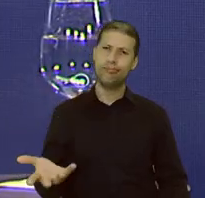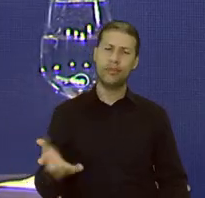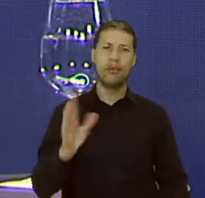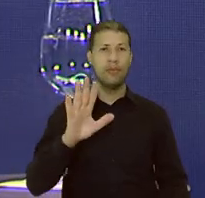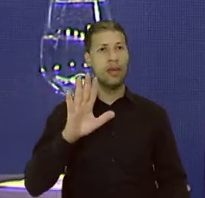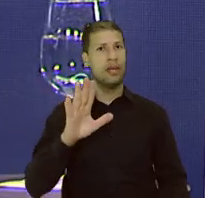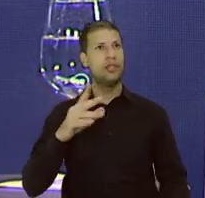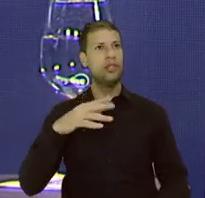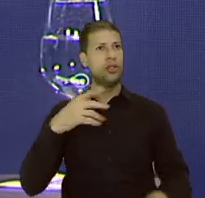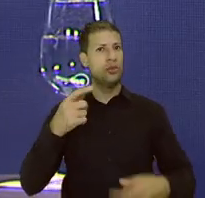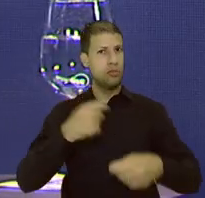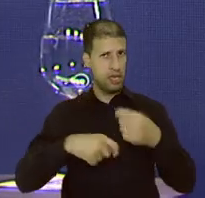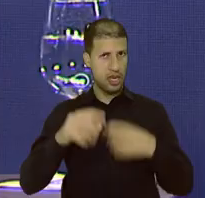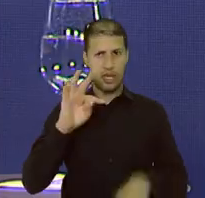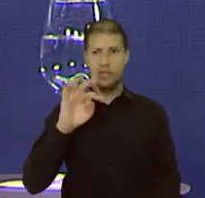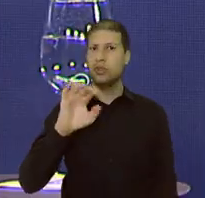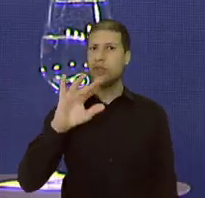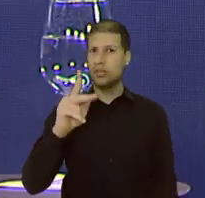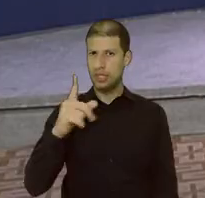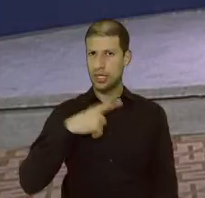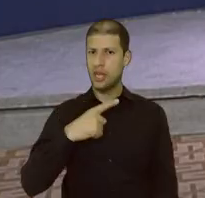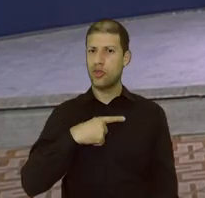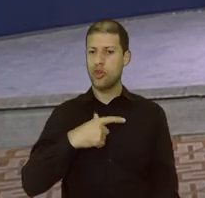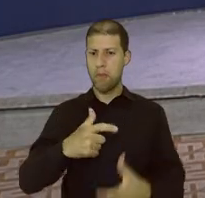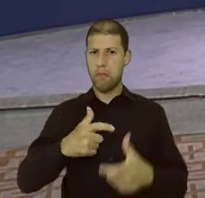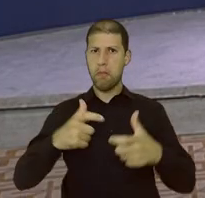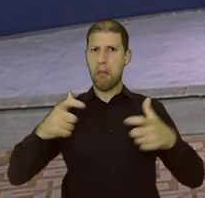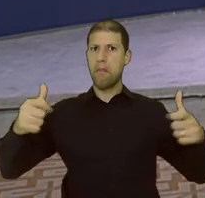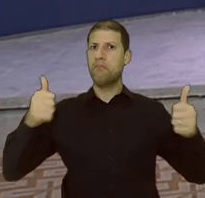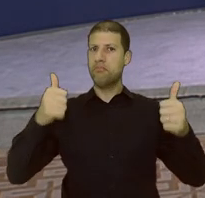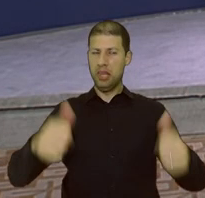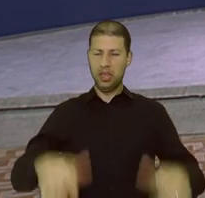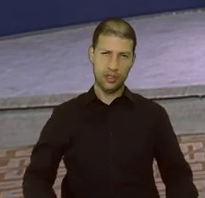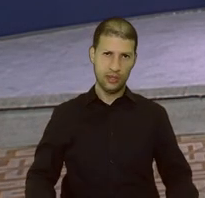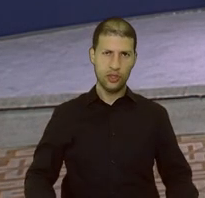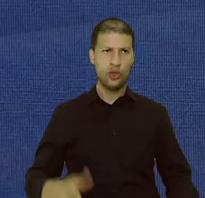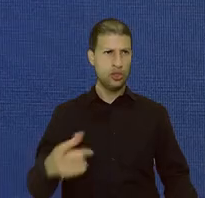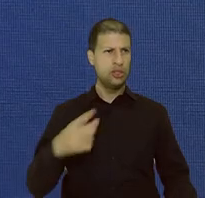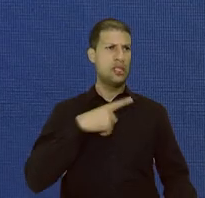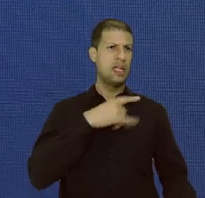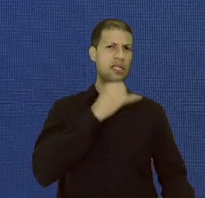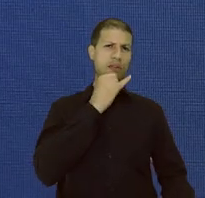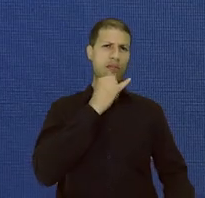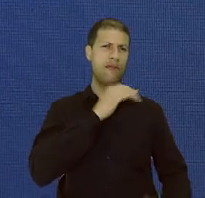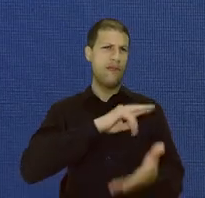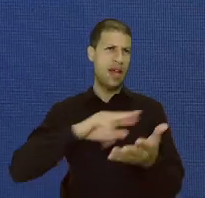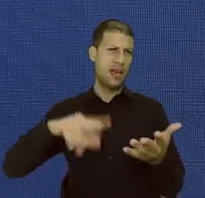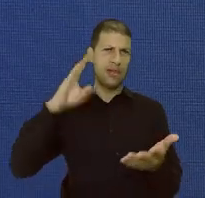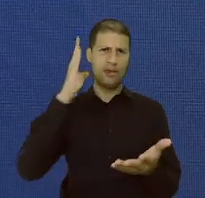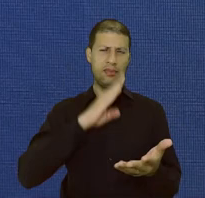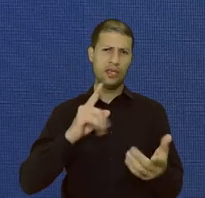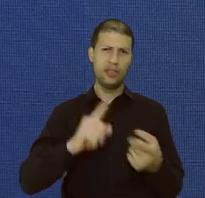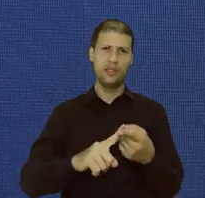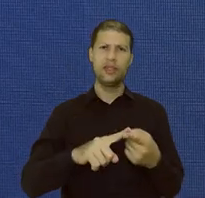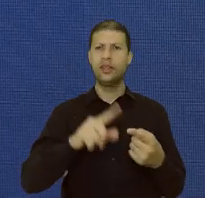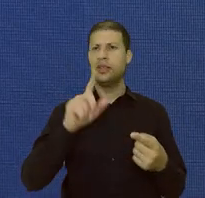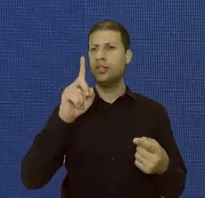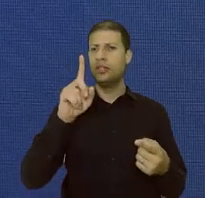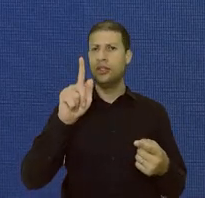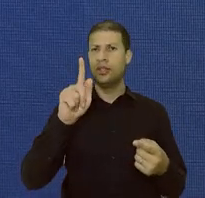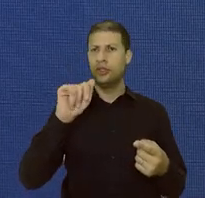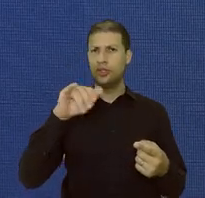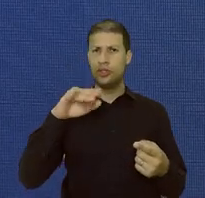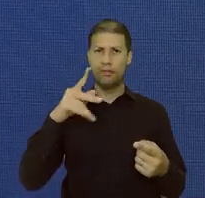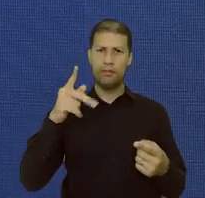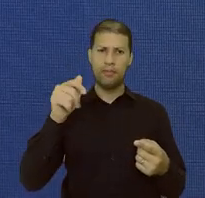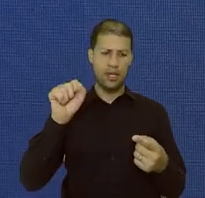o mercado Tech vai quebrando Essas barreiras né o total e vocês têm hoje vários exemplos brasileiros já de impes hotmart